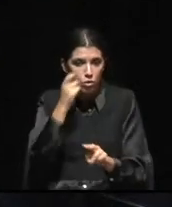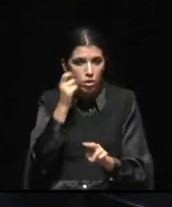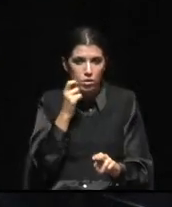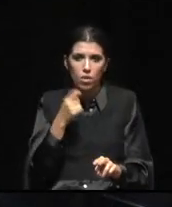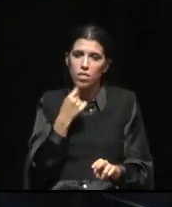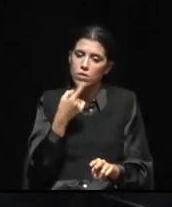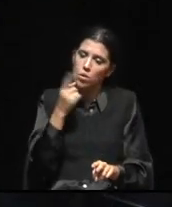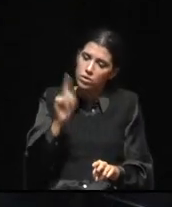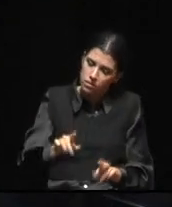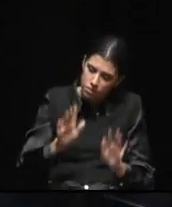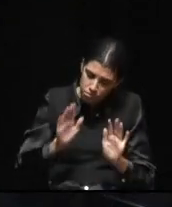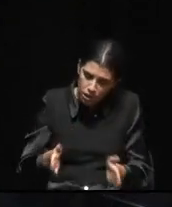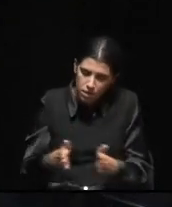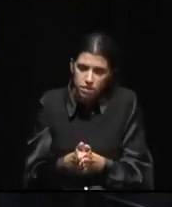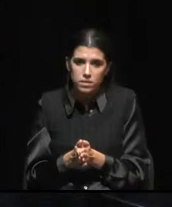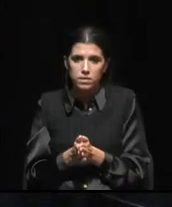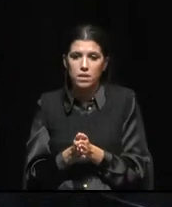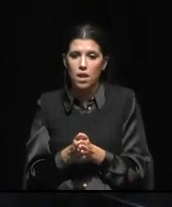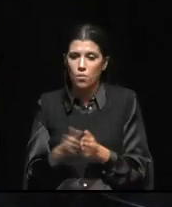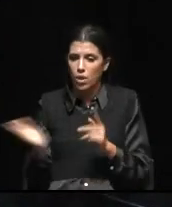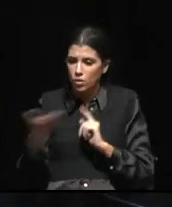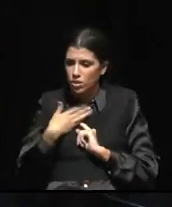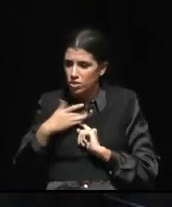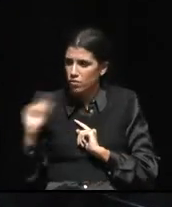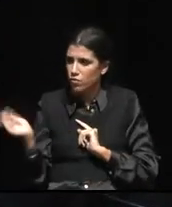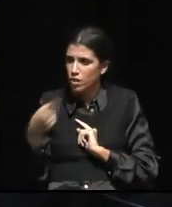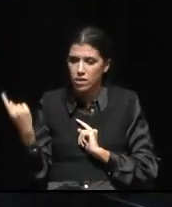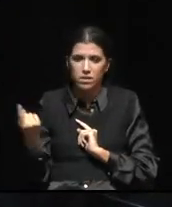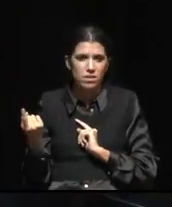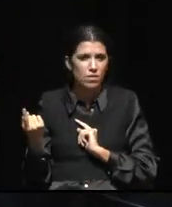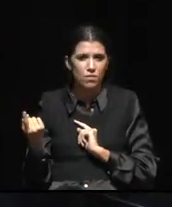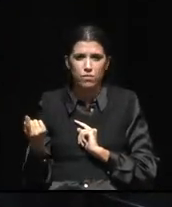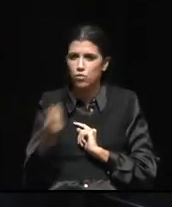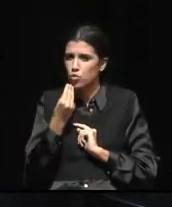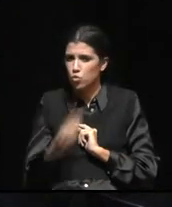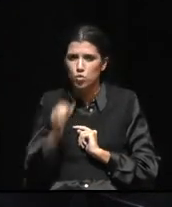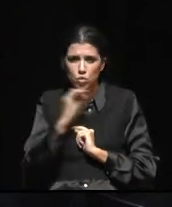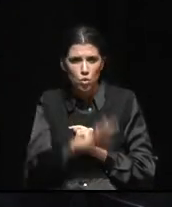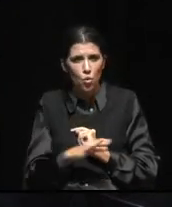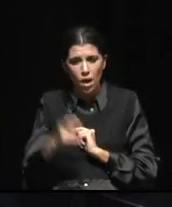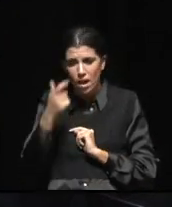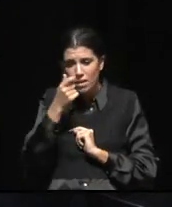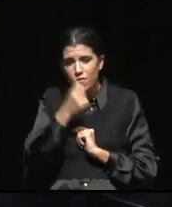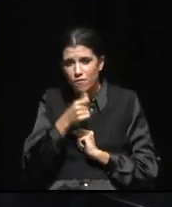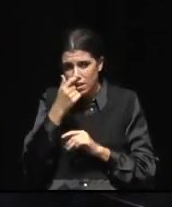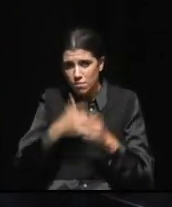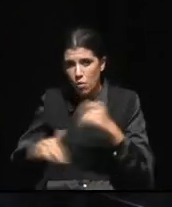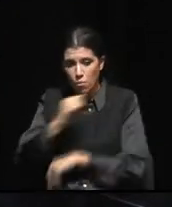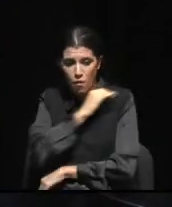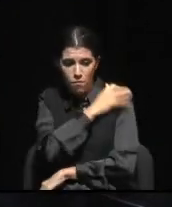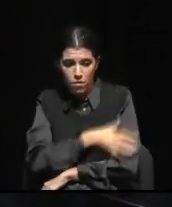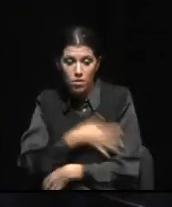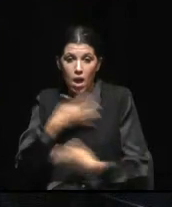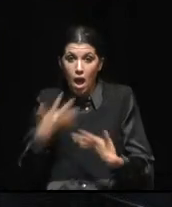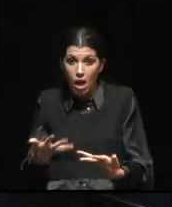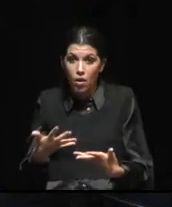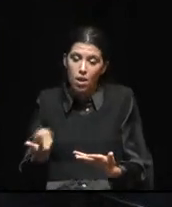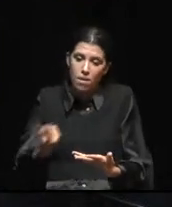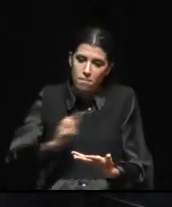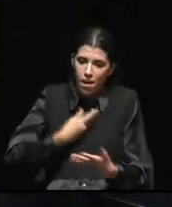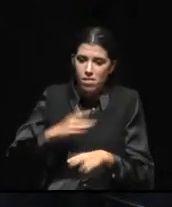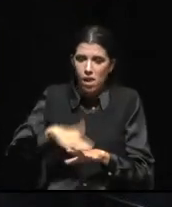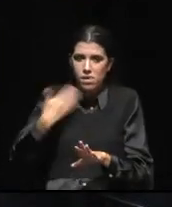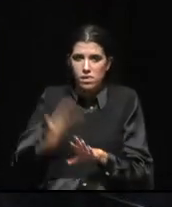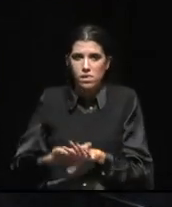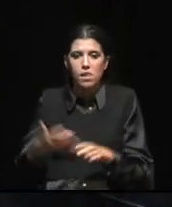mais repetir Nada justifica o castigo coletivo de que é vítima o povo palestiniano agora mais do que nunca é